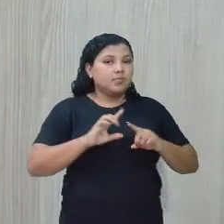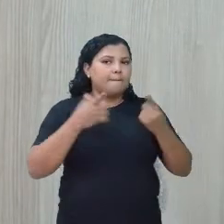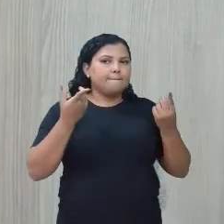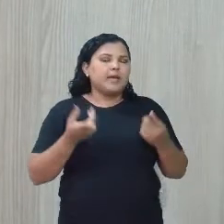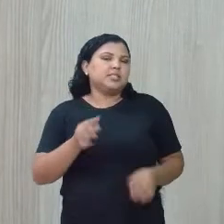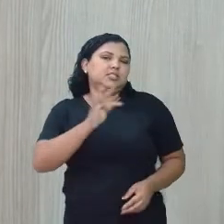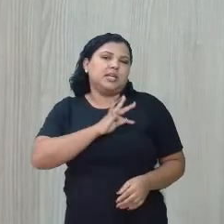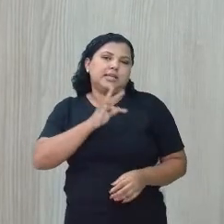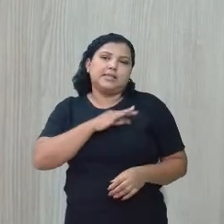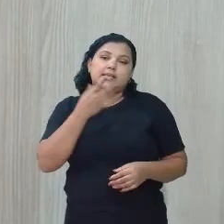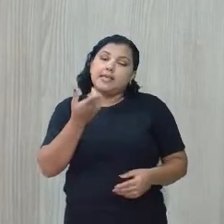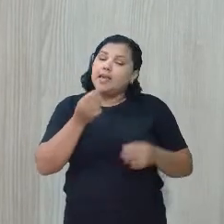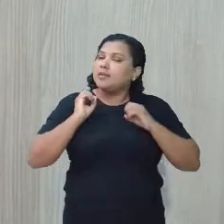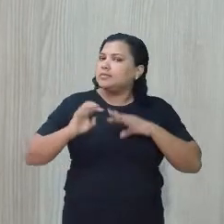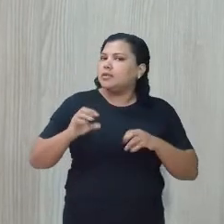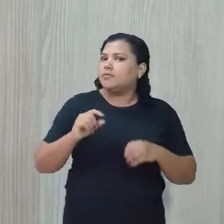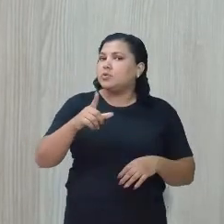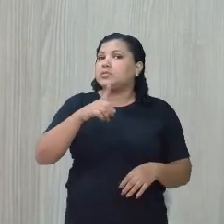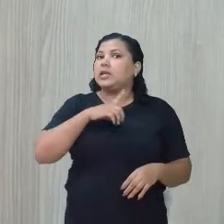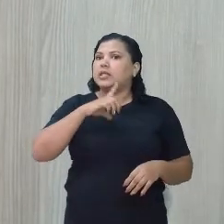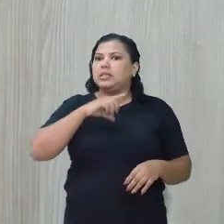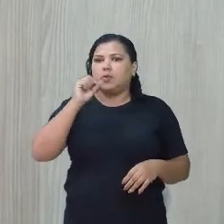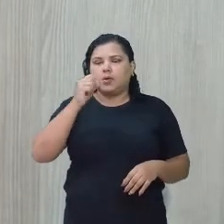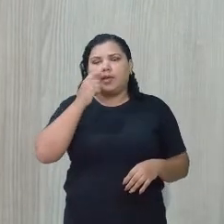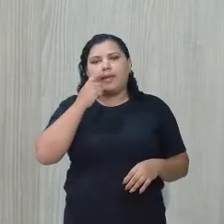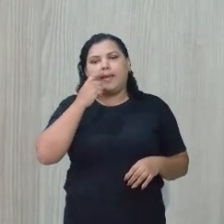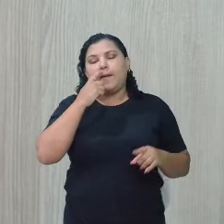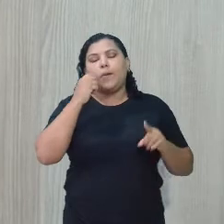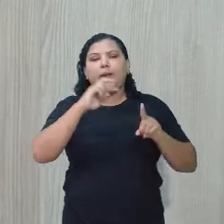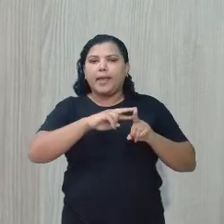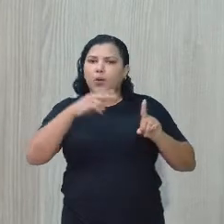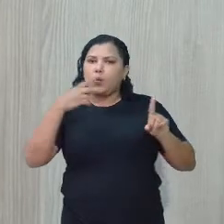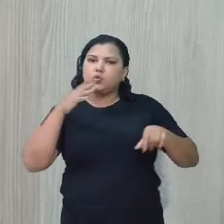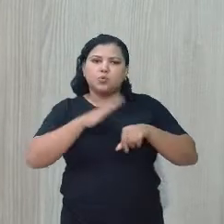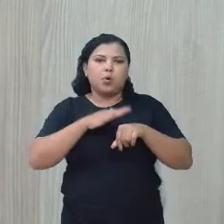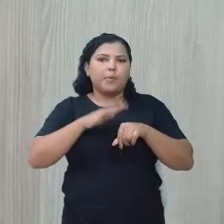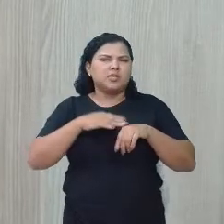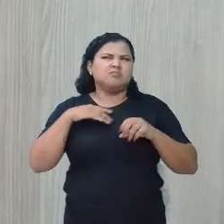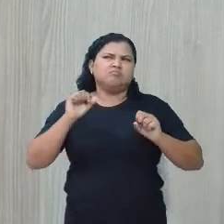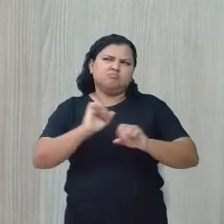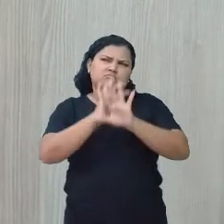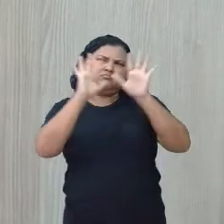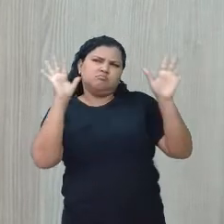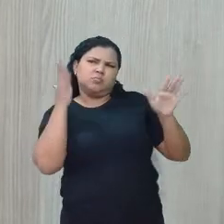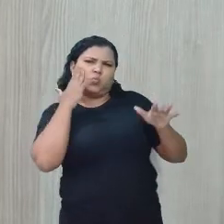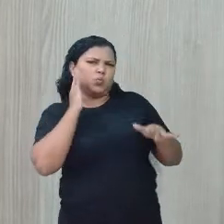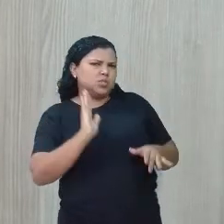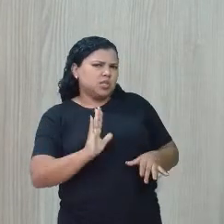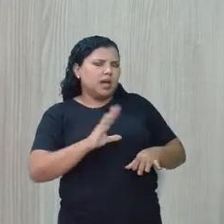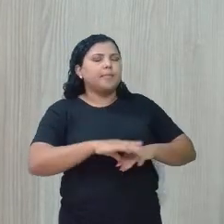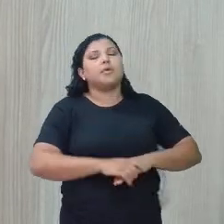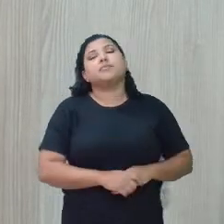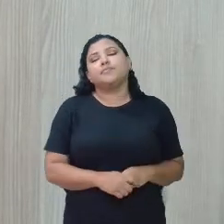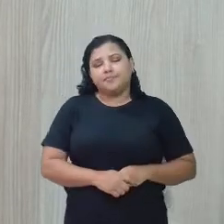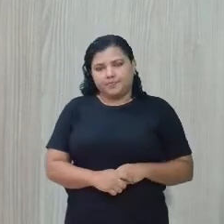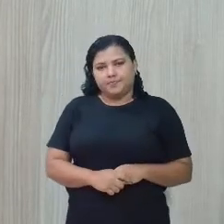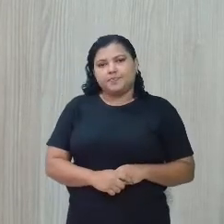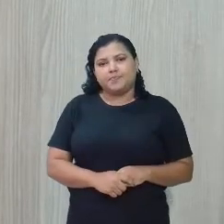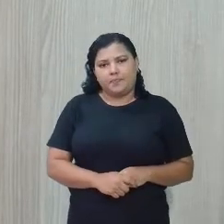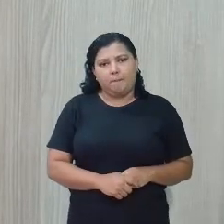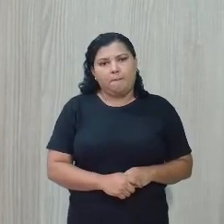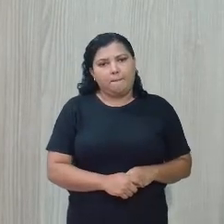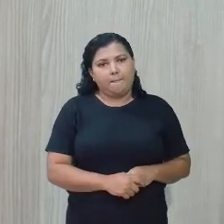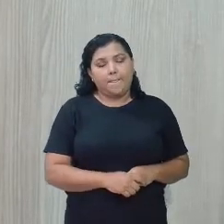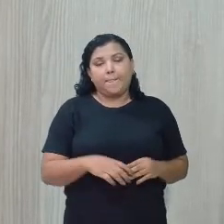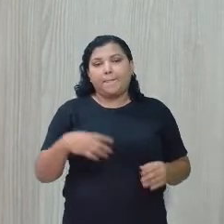são ensinadas é que para você ter a ferramenta, quando, obviamente, não vier tão claro assim, tá certo? Não vier tão fácil assim.